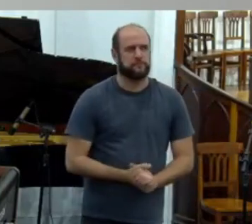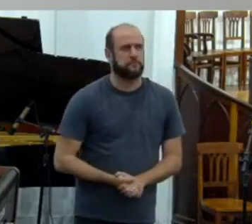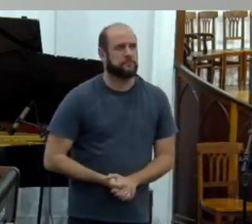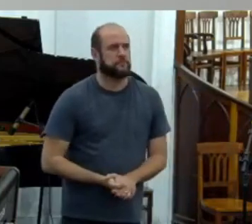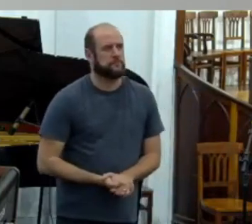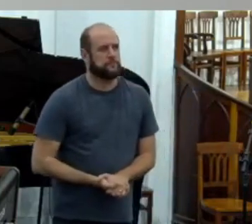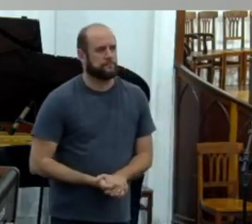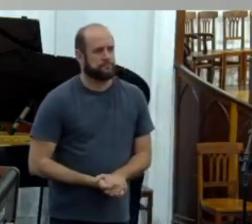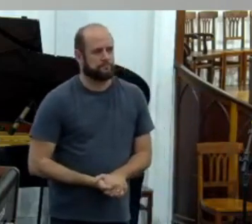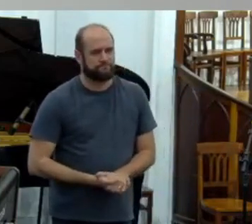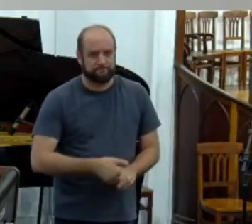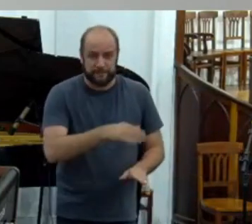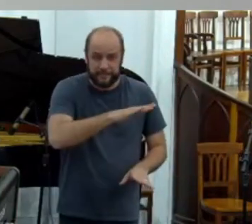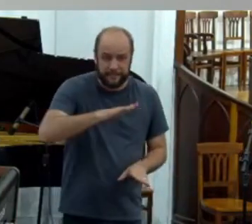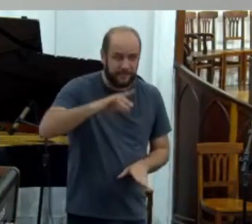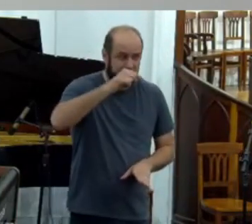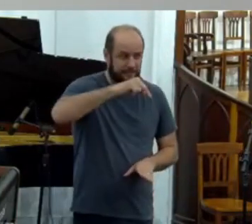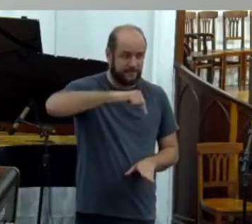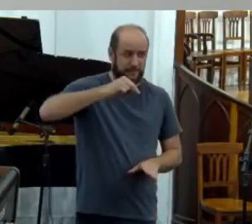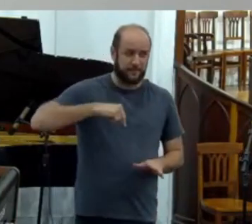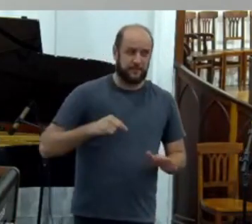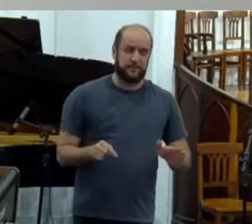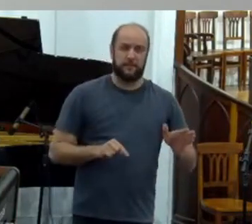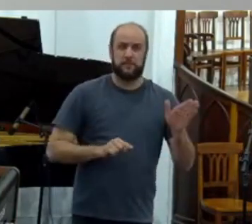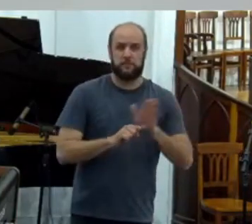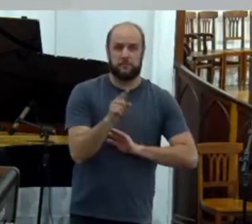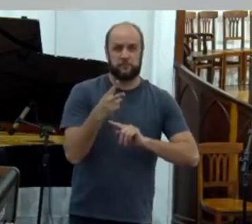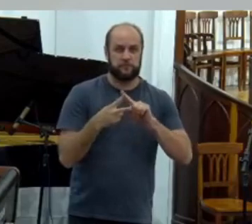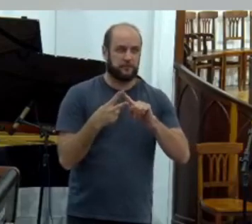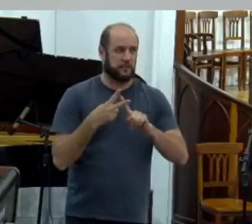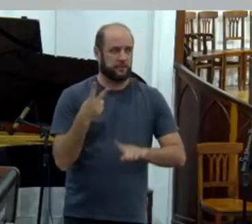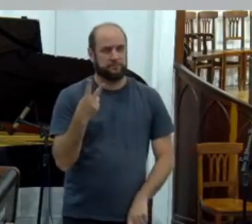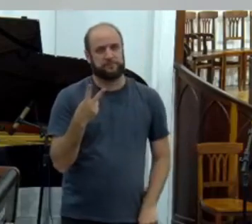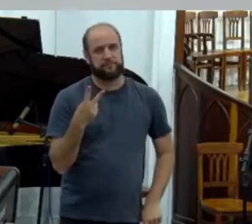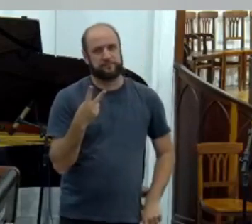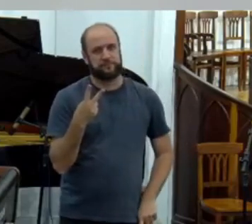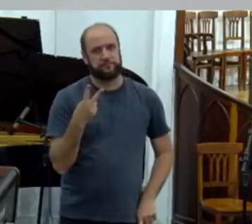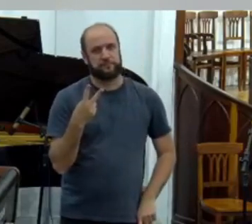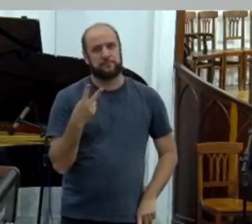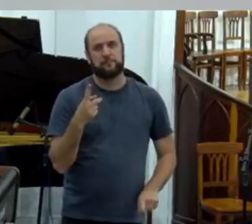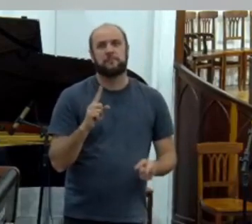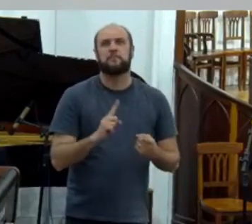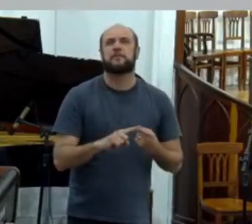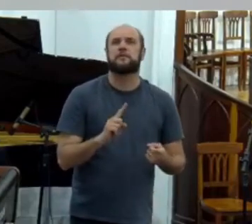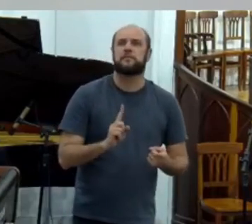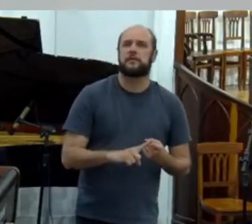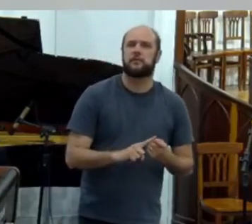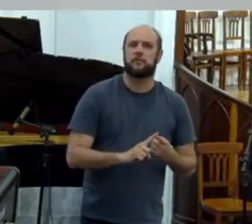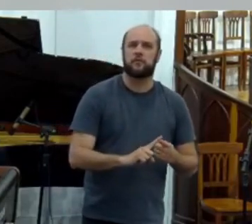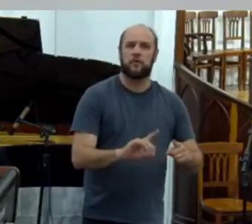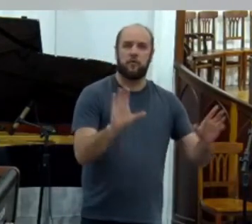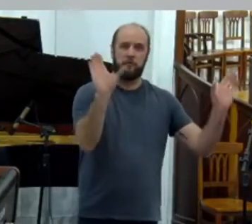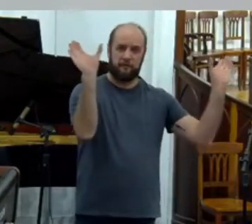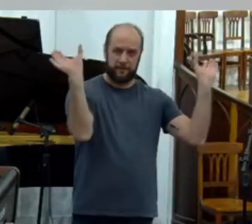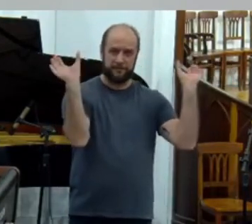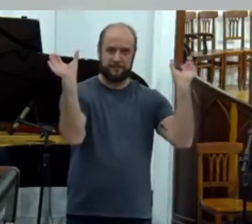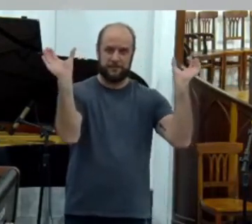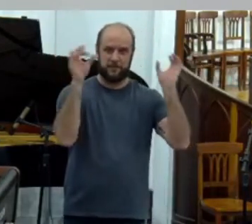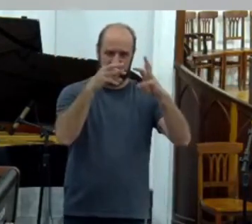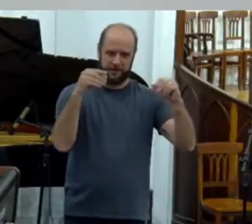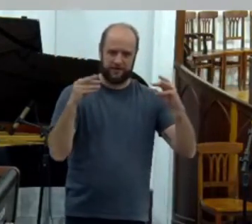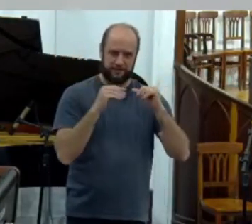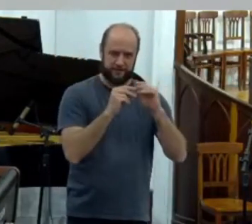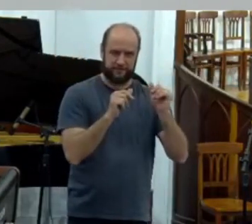Se as crianças estivessem aqui, eu ia pedir para elas fazerem 2 desenhos. O primeiro desenho seria de um castelo de areia. E o outro